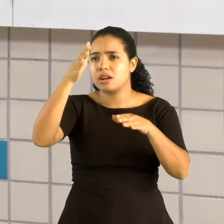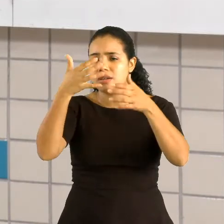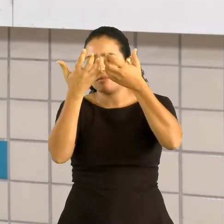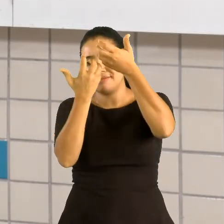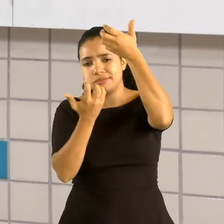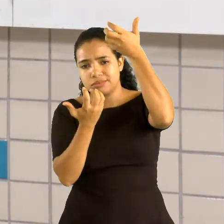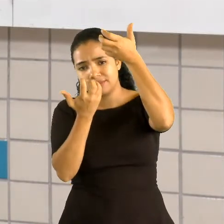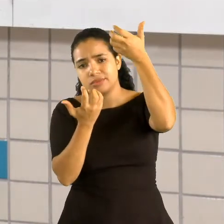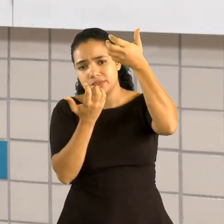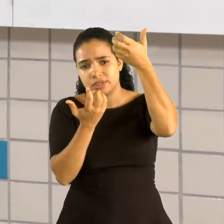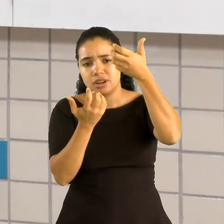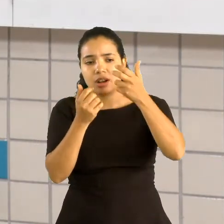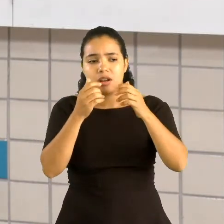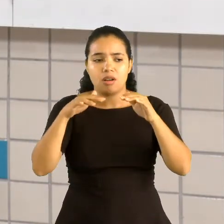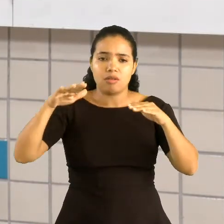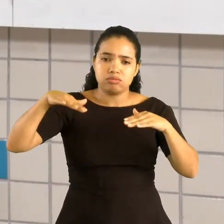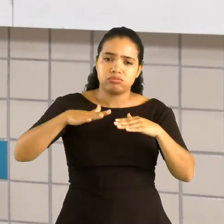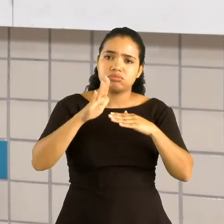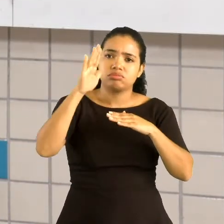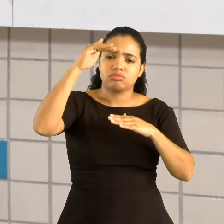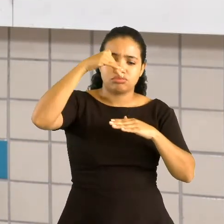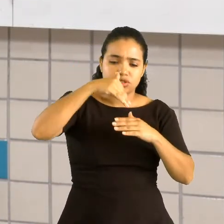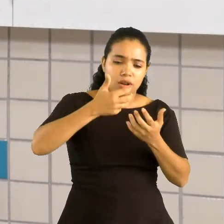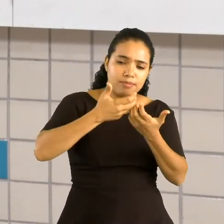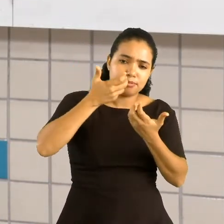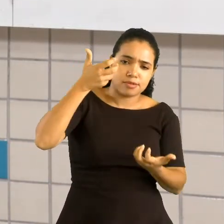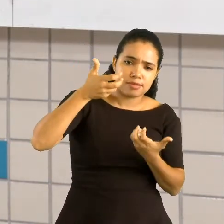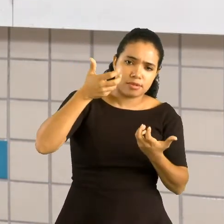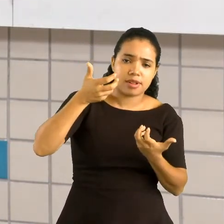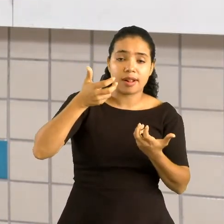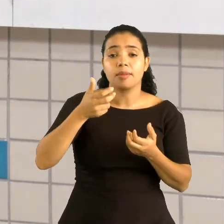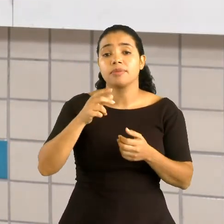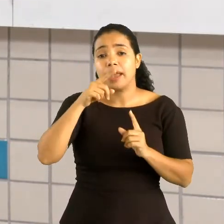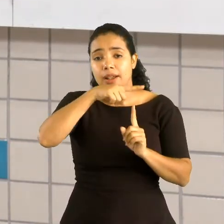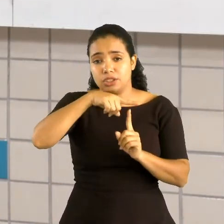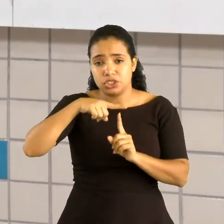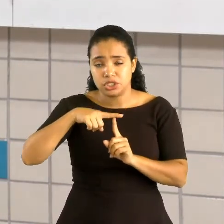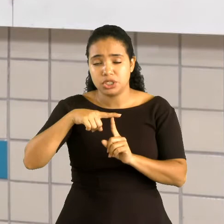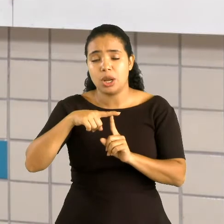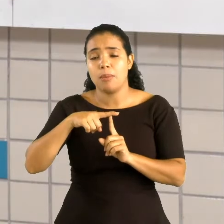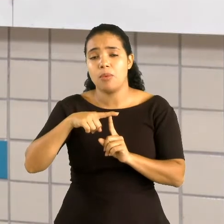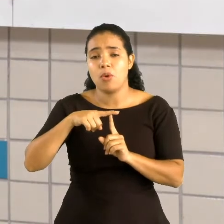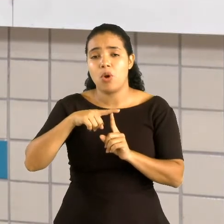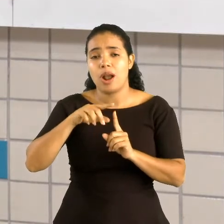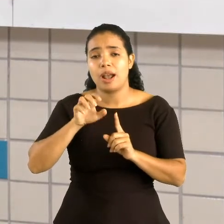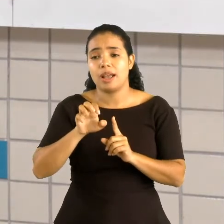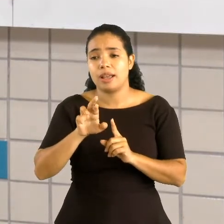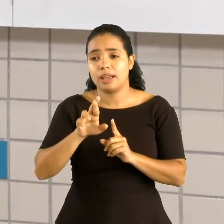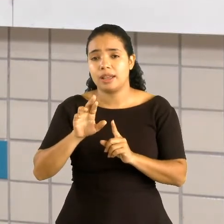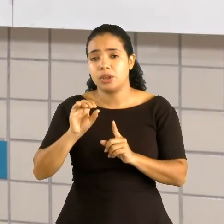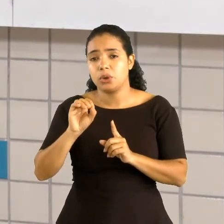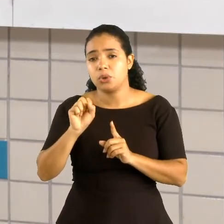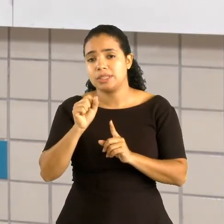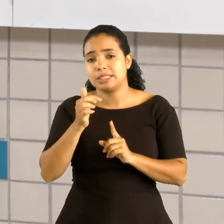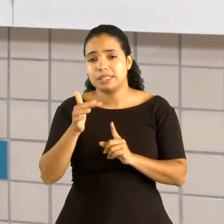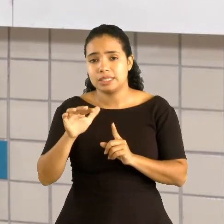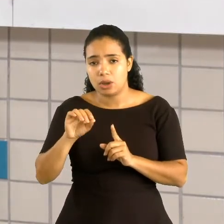uma serra e causou algum transtorno, isso daí, aquilo. Esse tipo de erosão que a gente chama de erosão gravitacional. Por